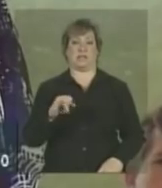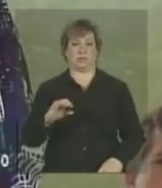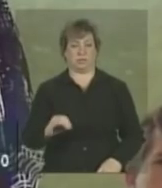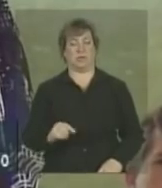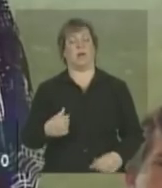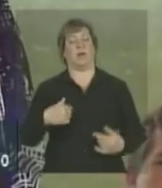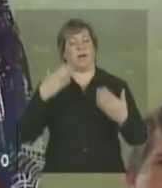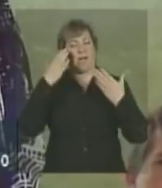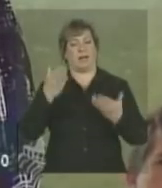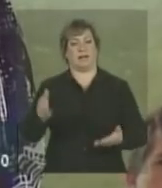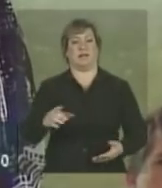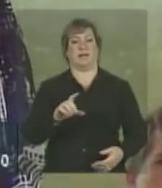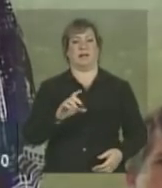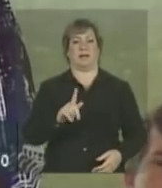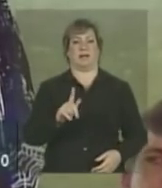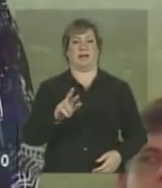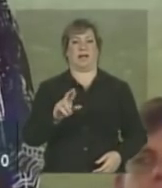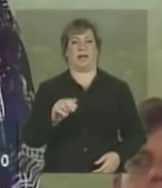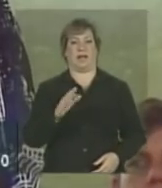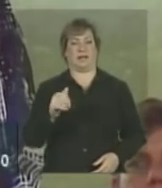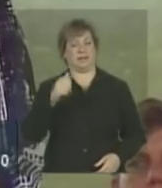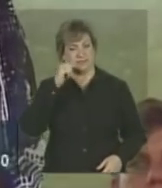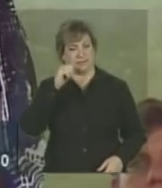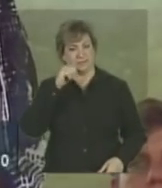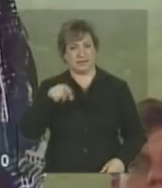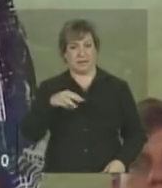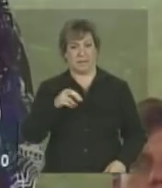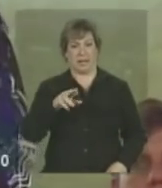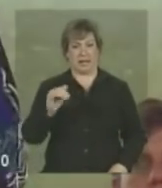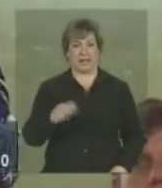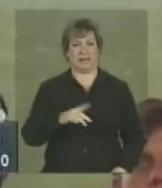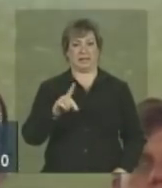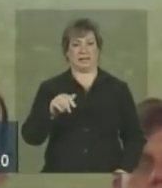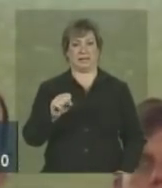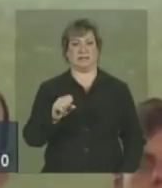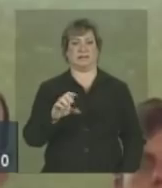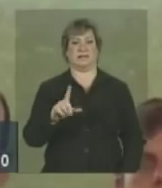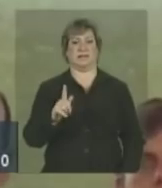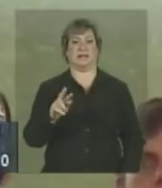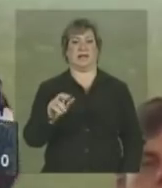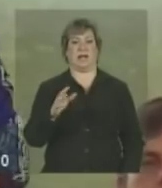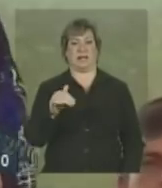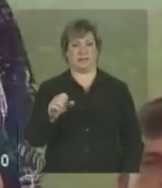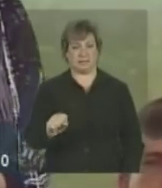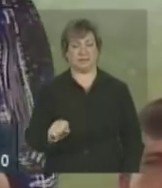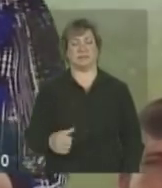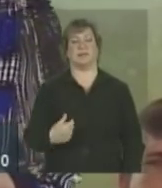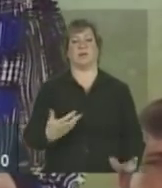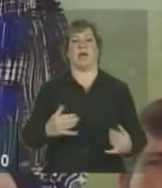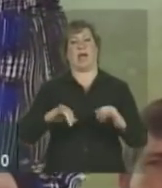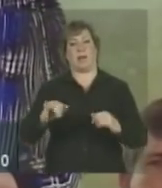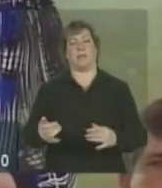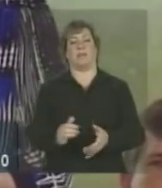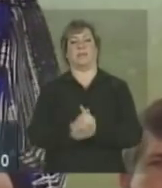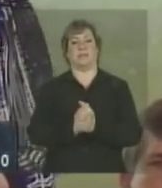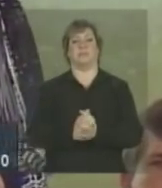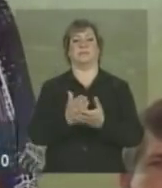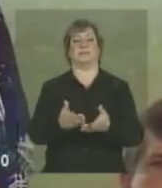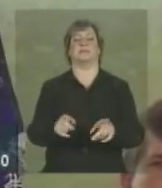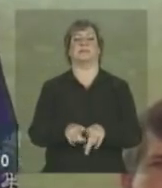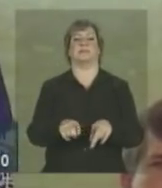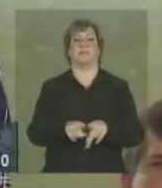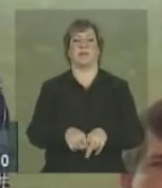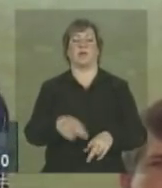Graça de forma muito especial. E aí eu queria aproveitar e cumprimentar dois presidentes